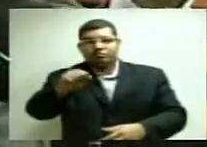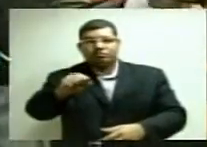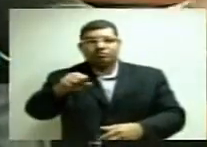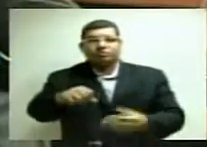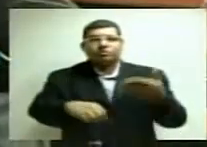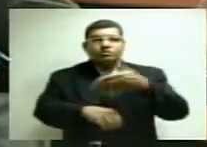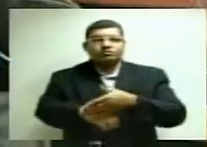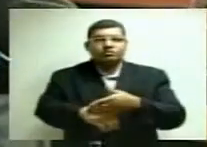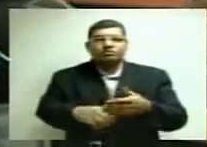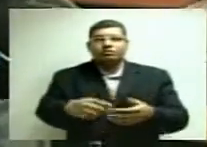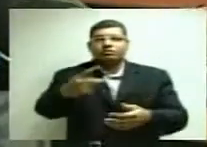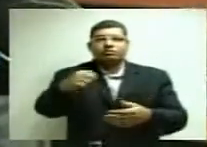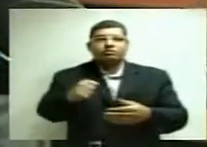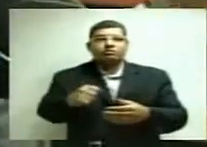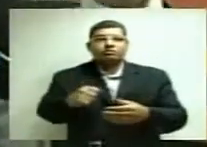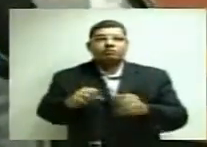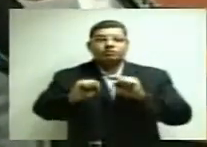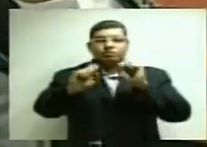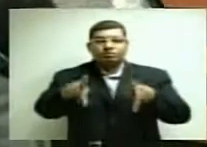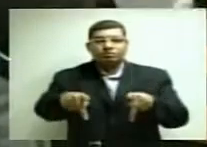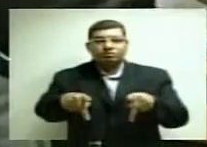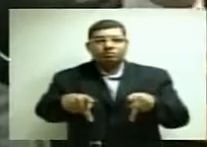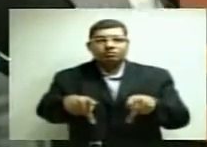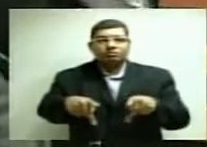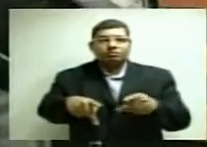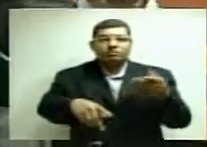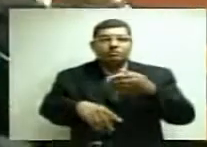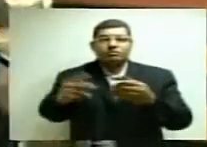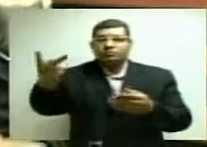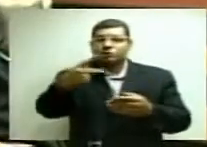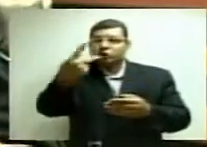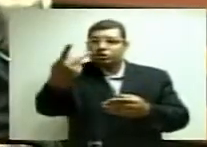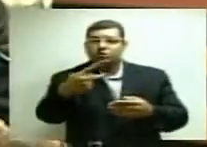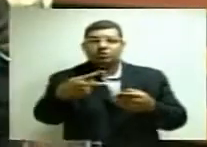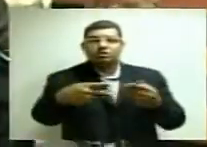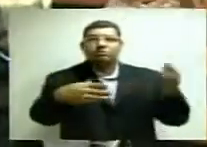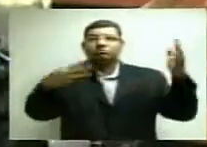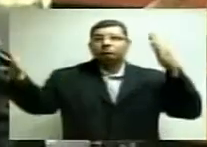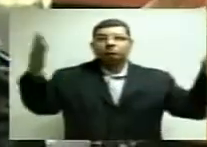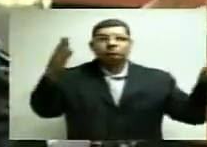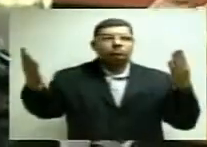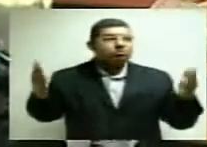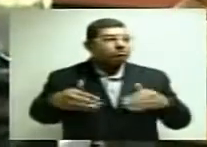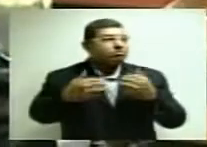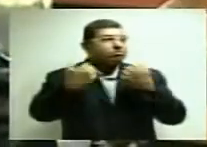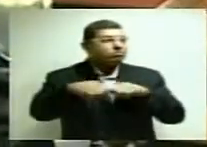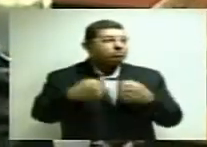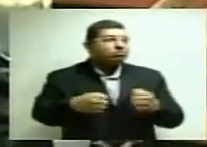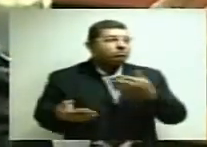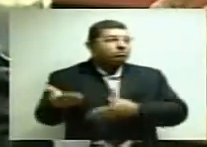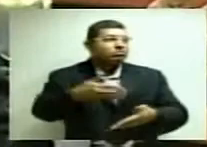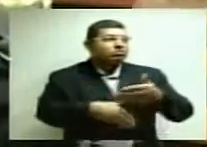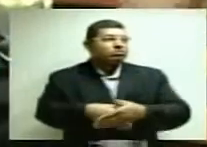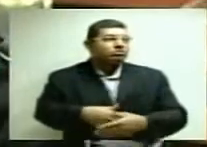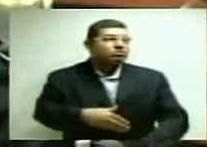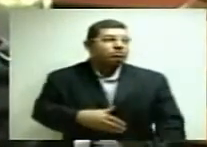do Plaza. Colocaram em frente do Plaza, que é um shopping, e no interstício de duas passarelas. Ora, deputado Marcelo, a gente não precisa ser engenheiro de